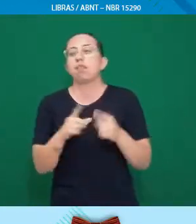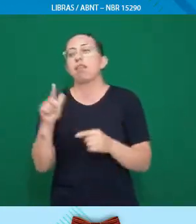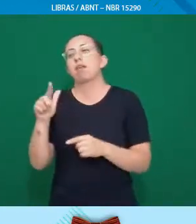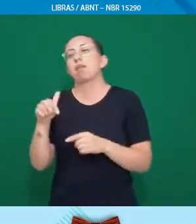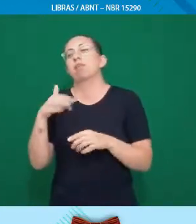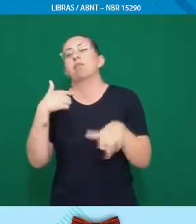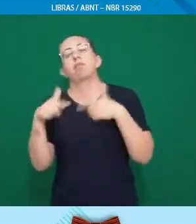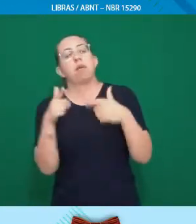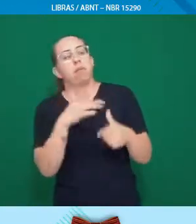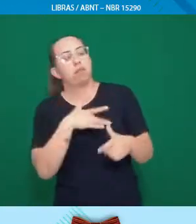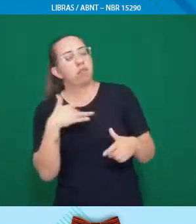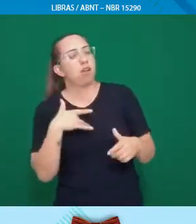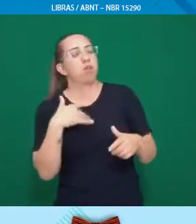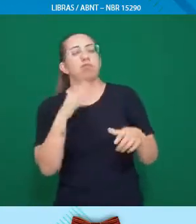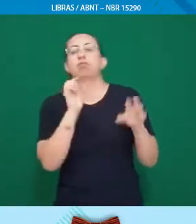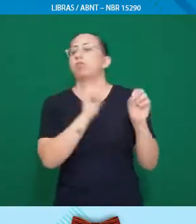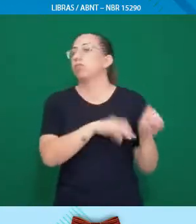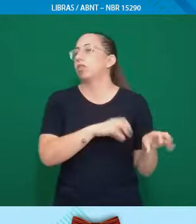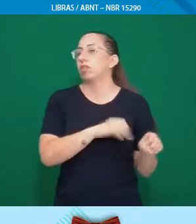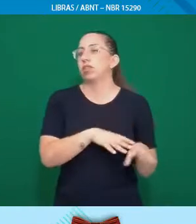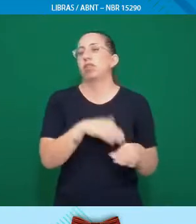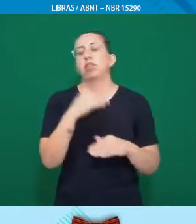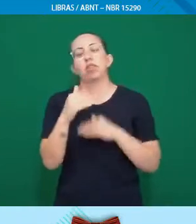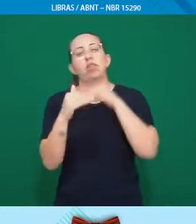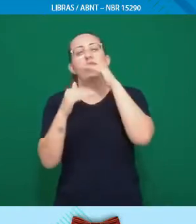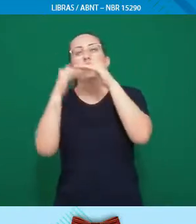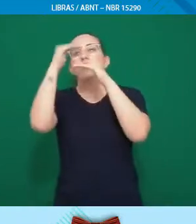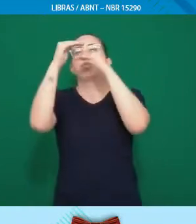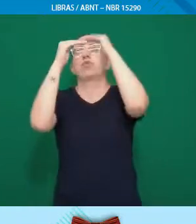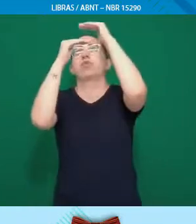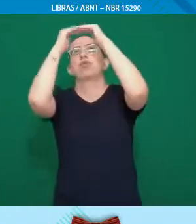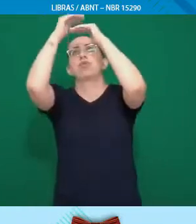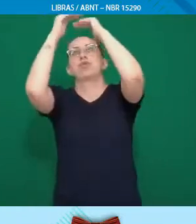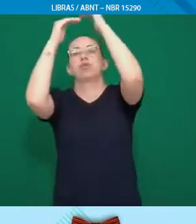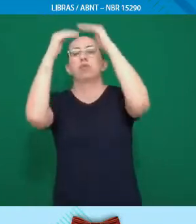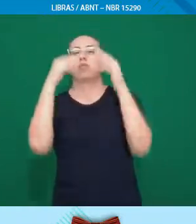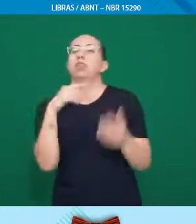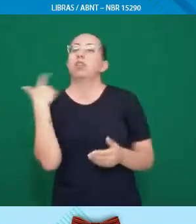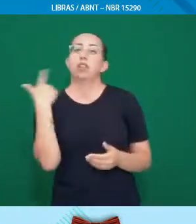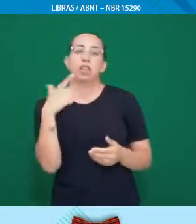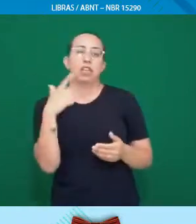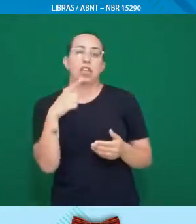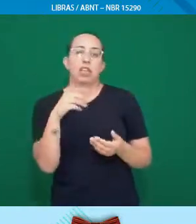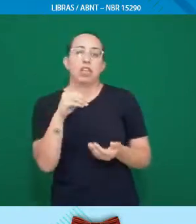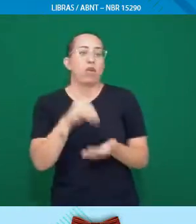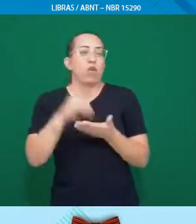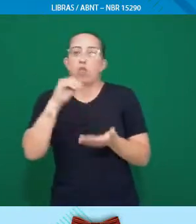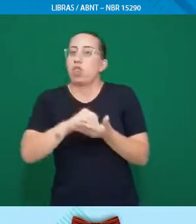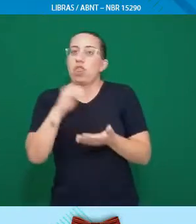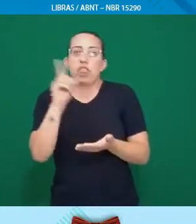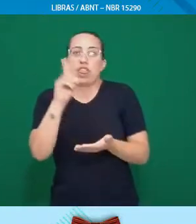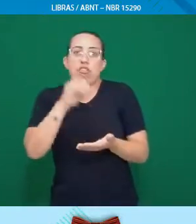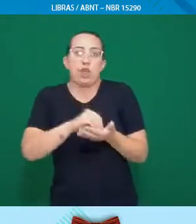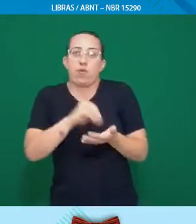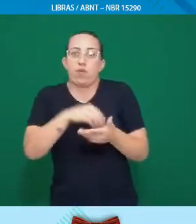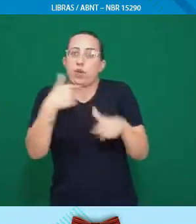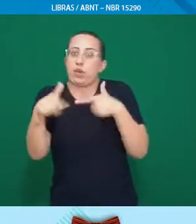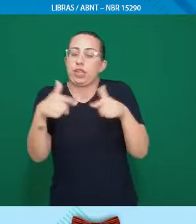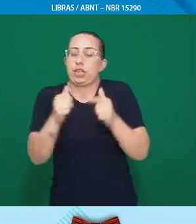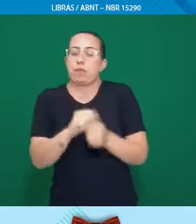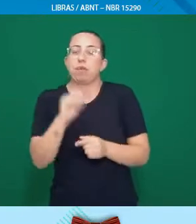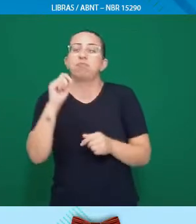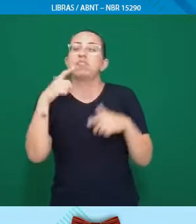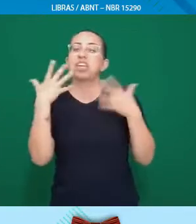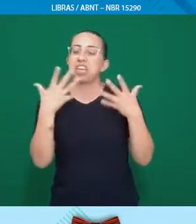trabalhar pela saúde vai trabalhar pela educação e assim por diante trabalho realmente não falta para quem quer trabalhar então